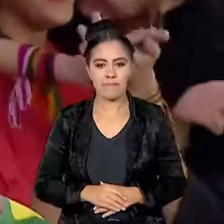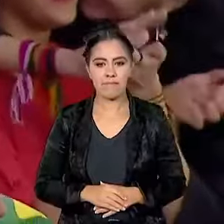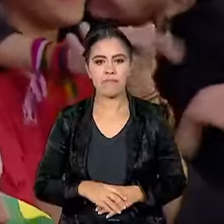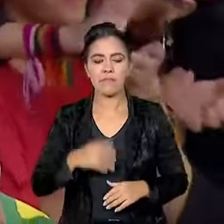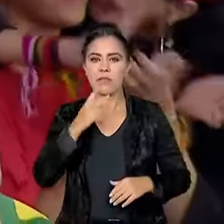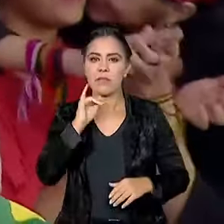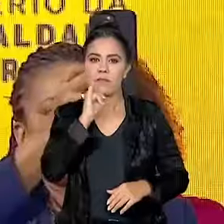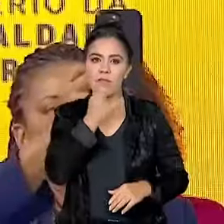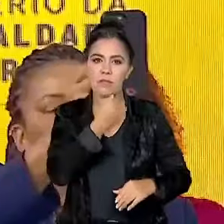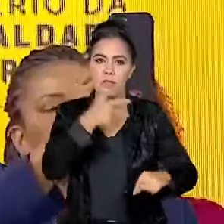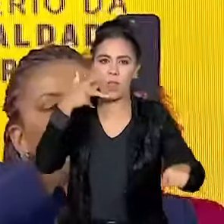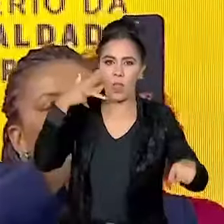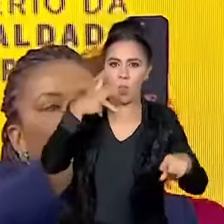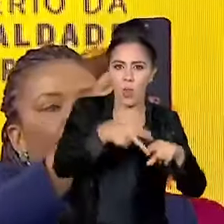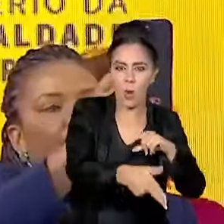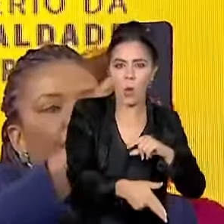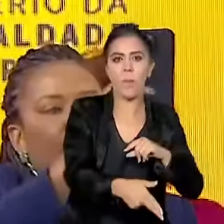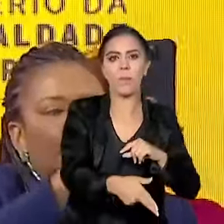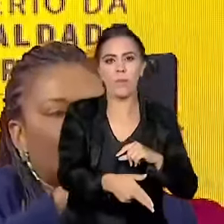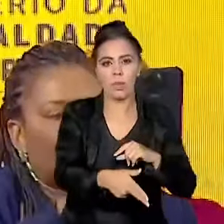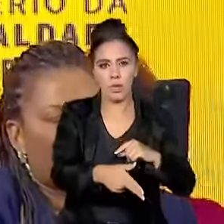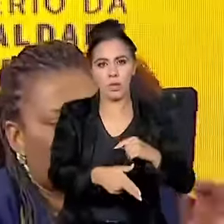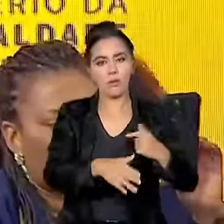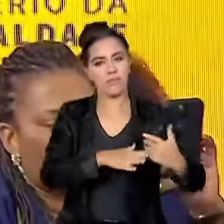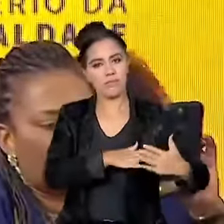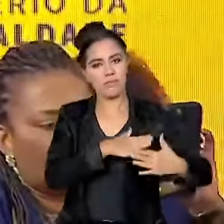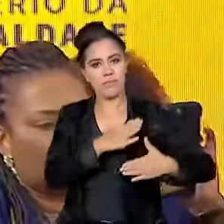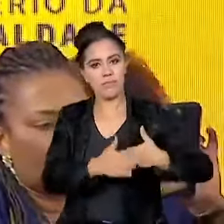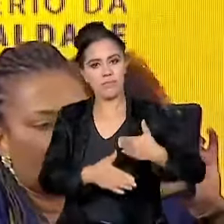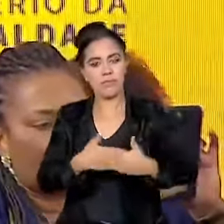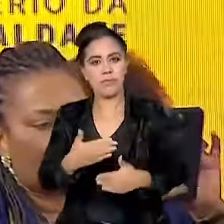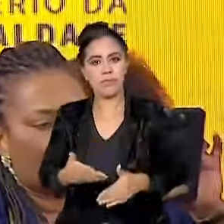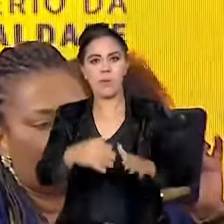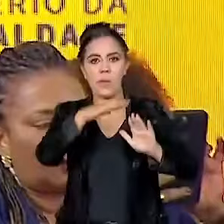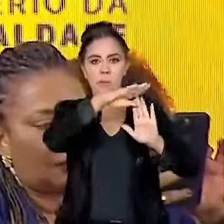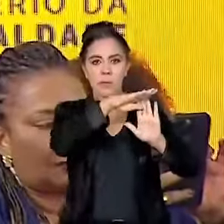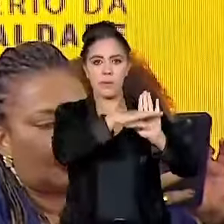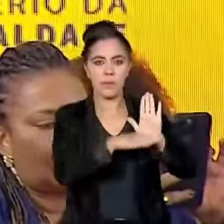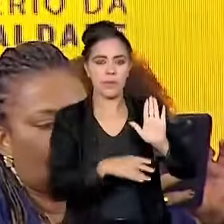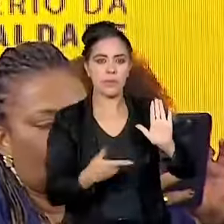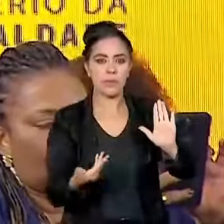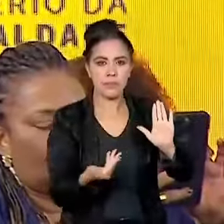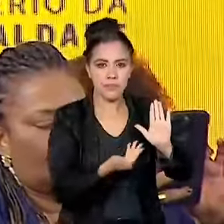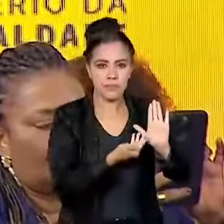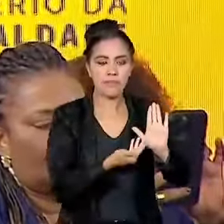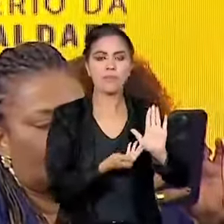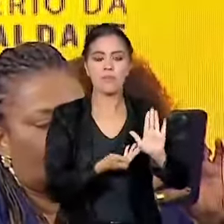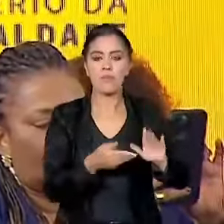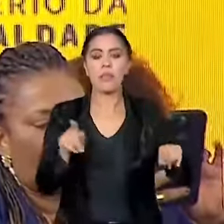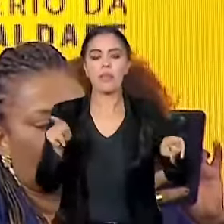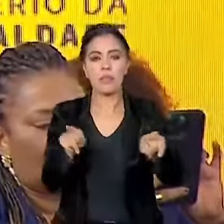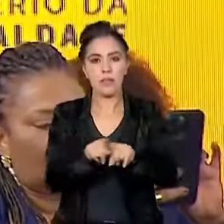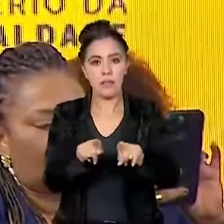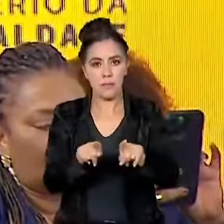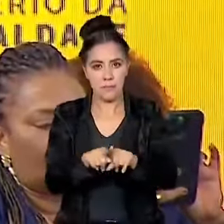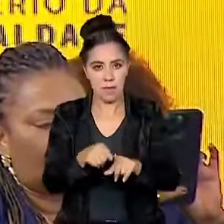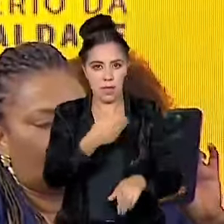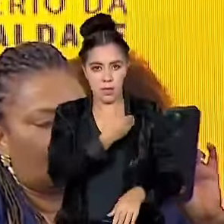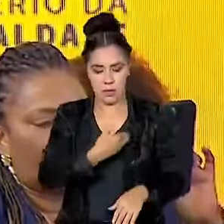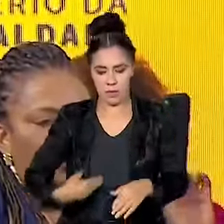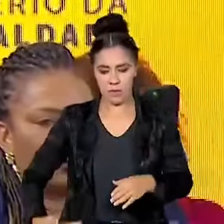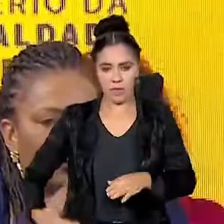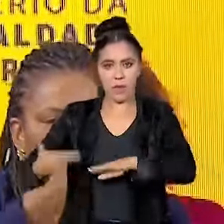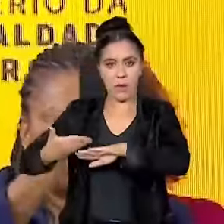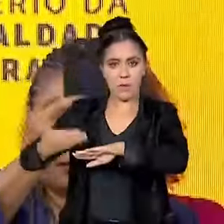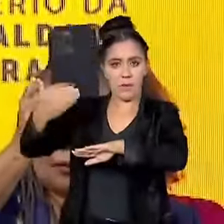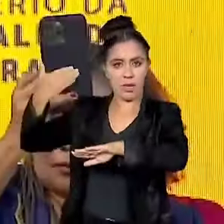interrompeu esse processo da Juventude Viva. E o governo passado, que